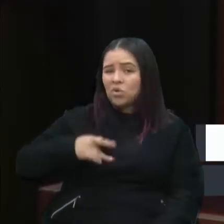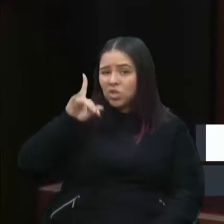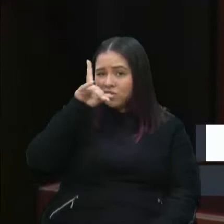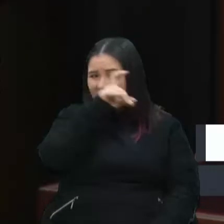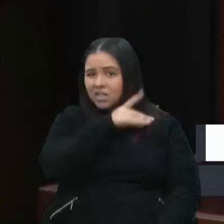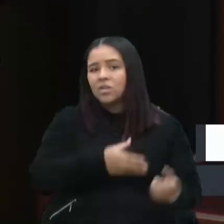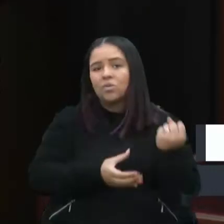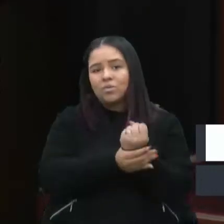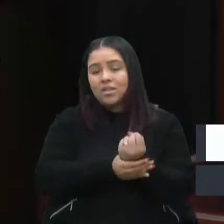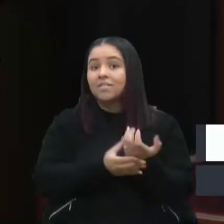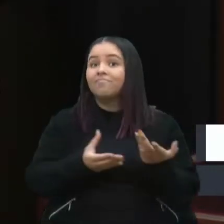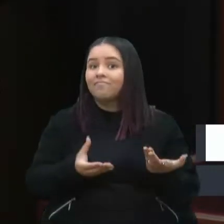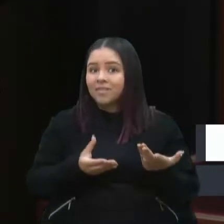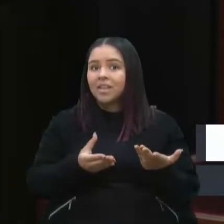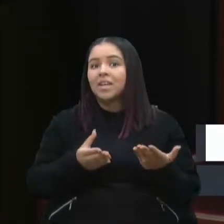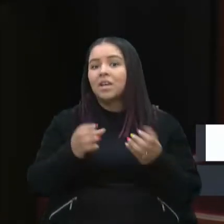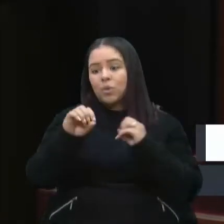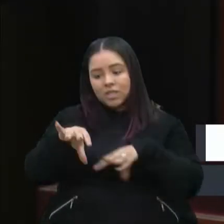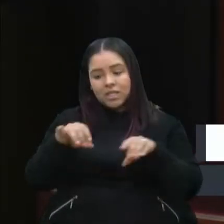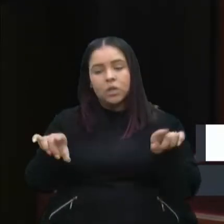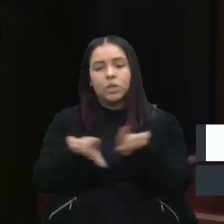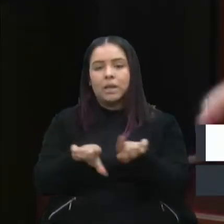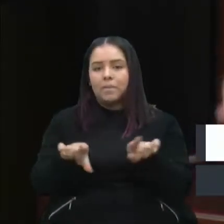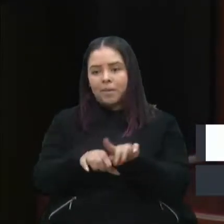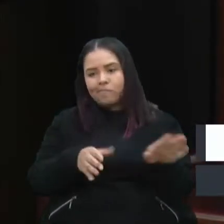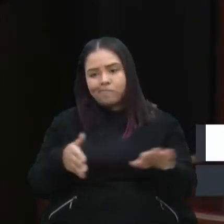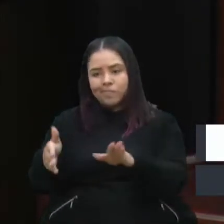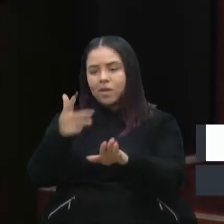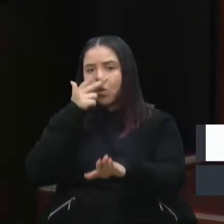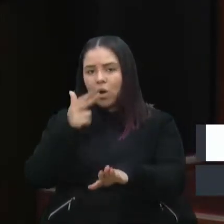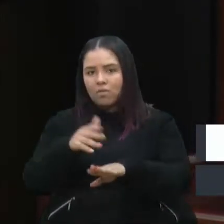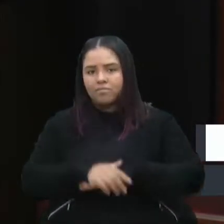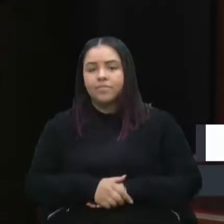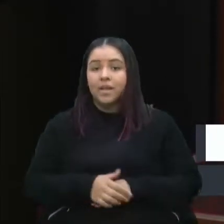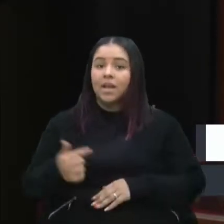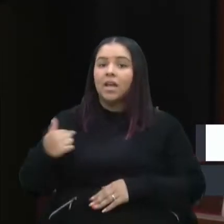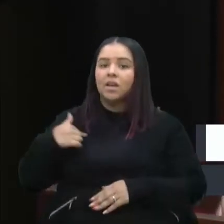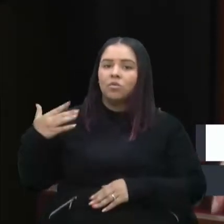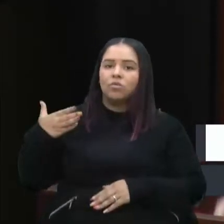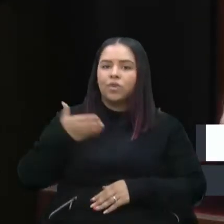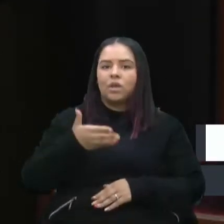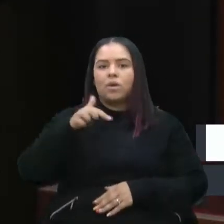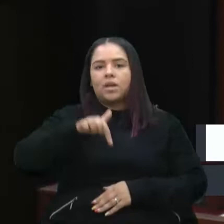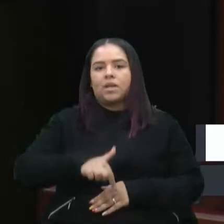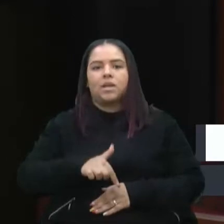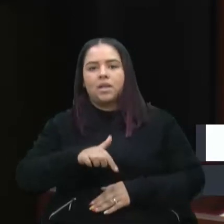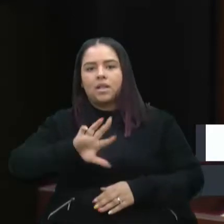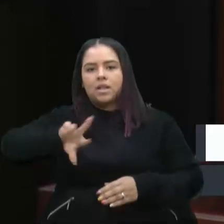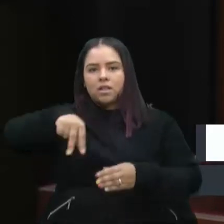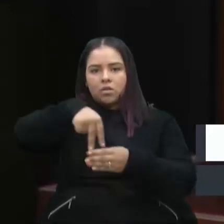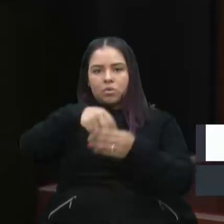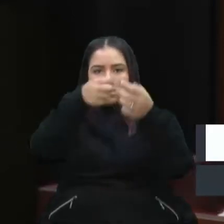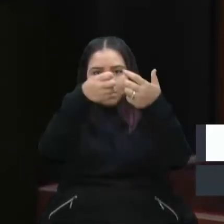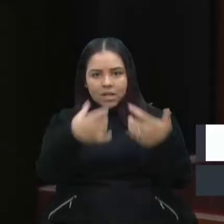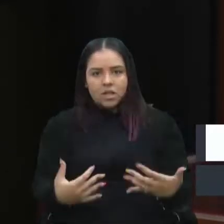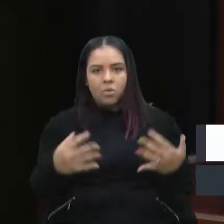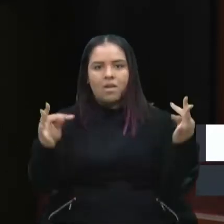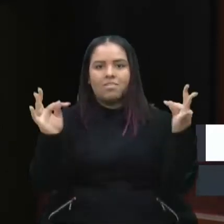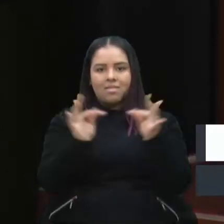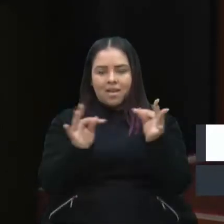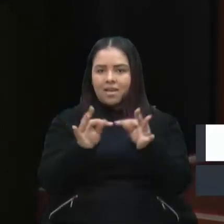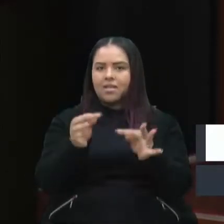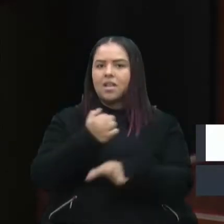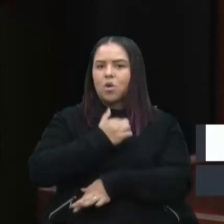e a educação seguirá no caminho. Eu quero aqui nessa tribuna explicação técnica, e não me venham,